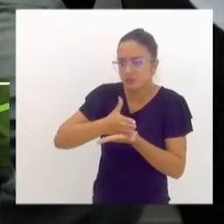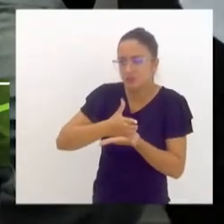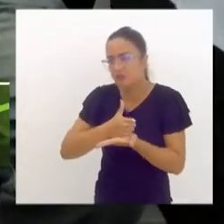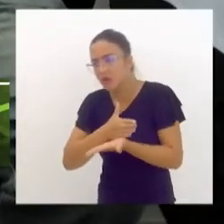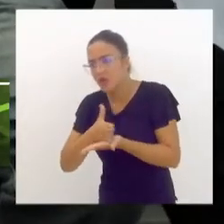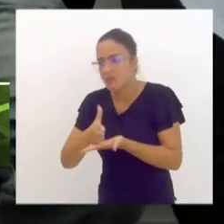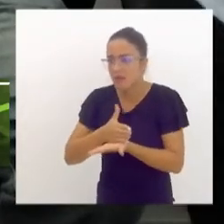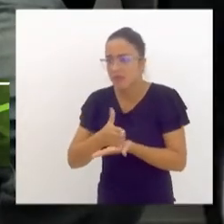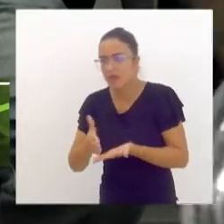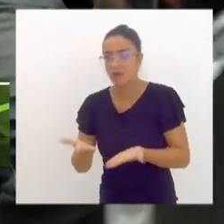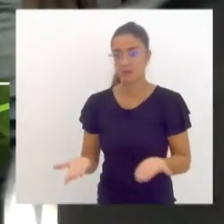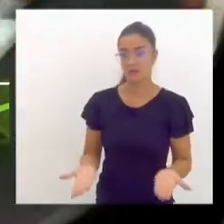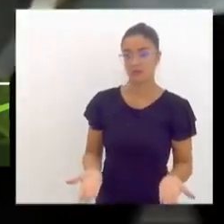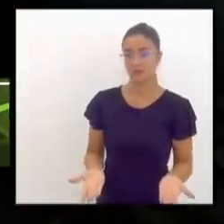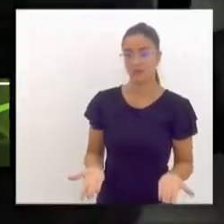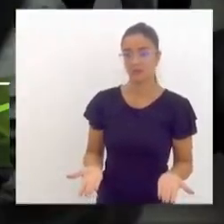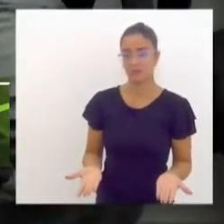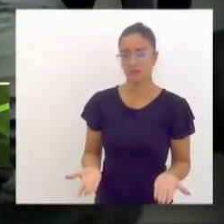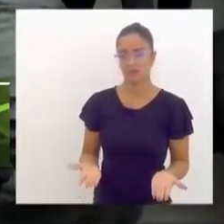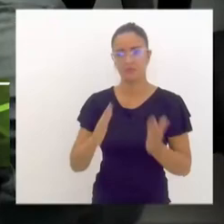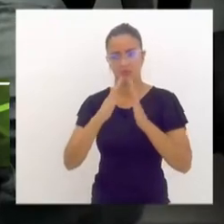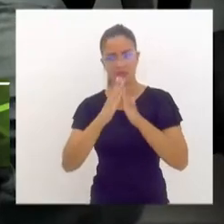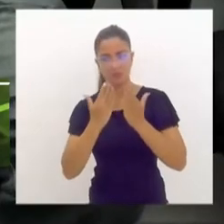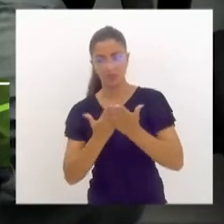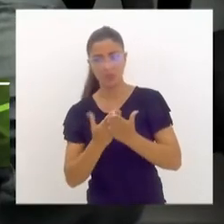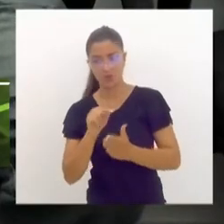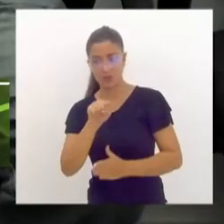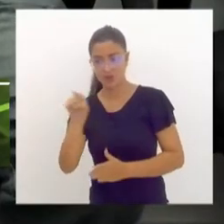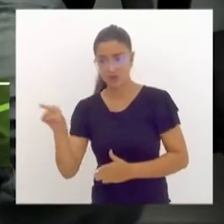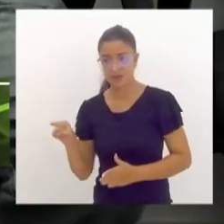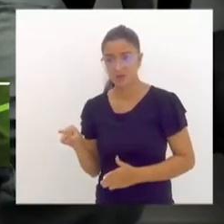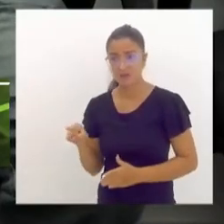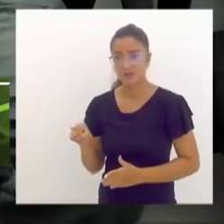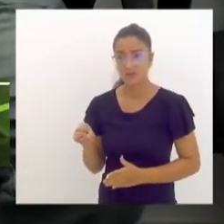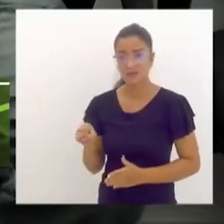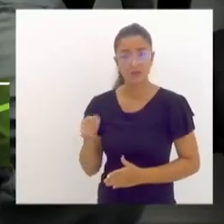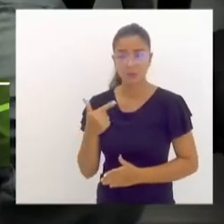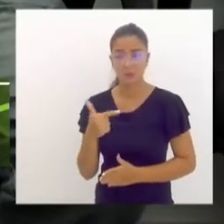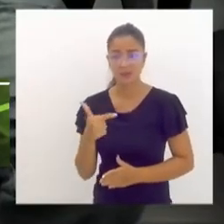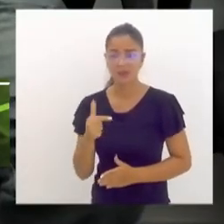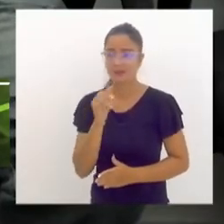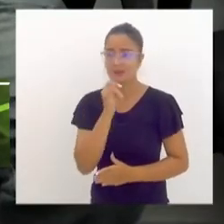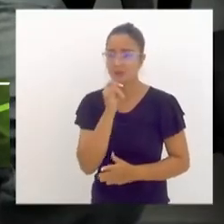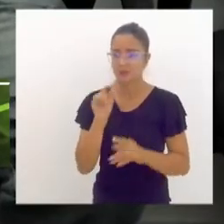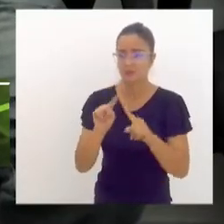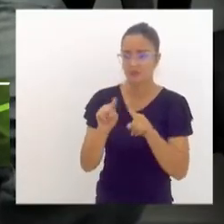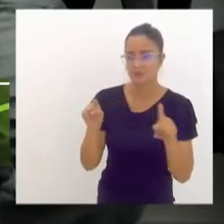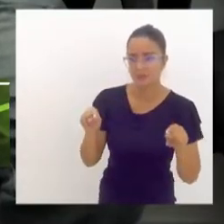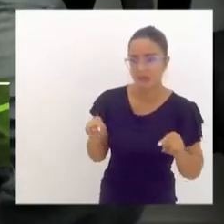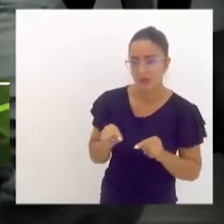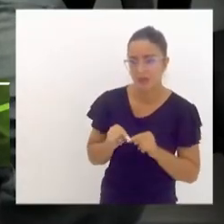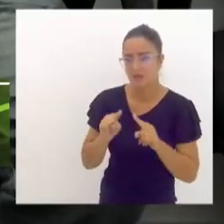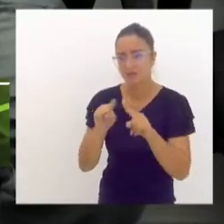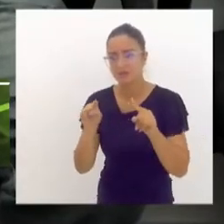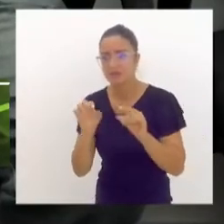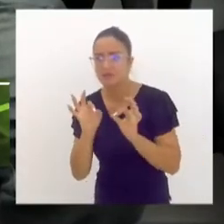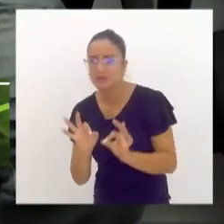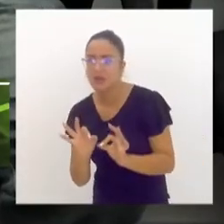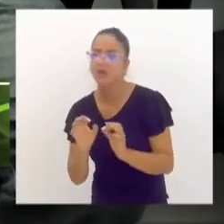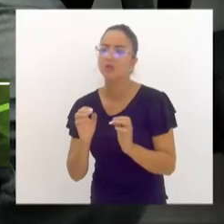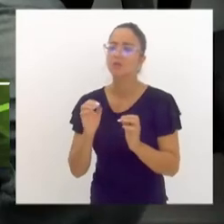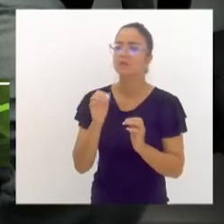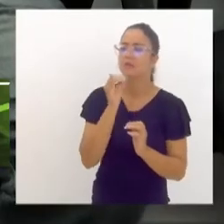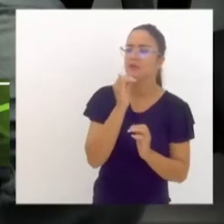Estado? Essas escolas não dispõem de espaço físico para que possam ter a